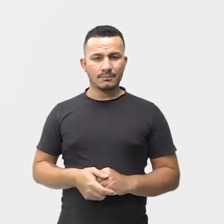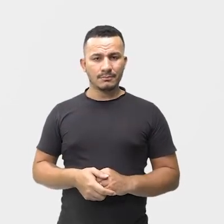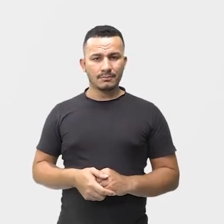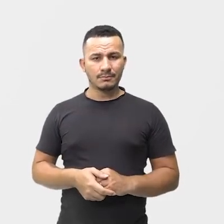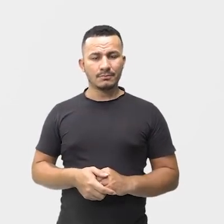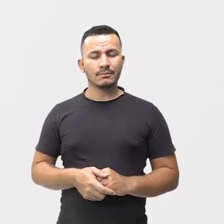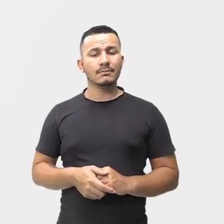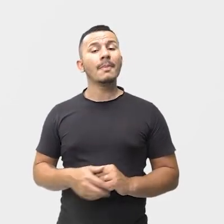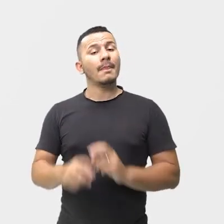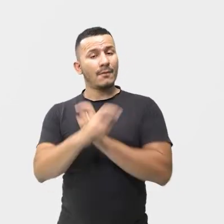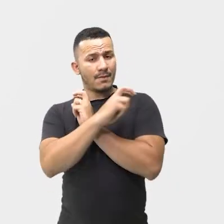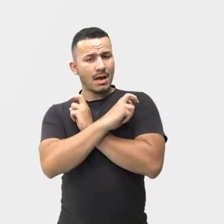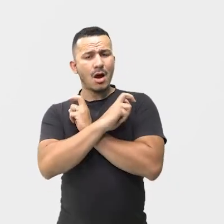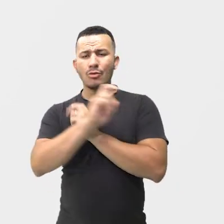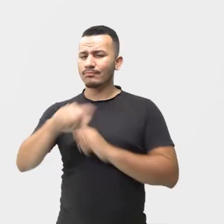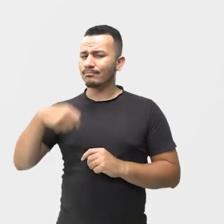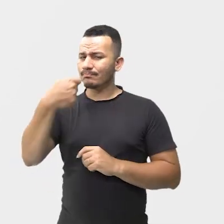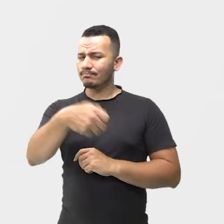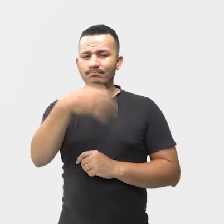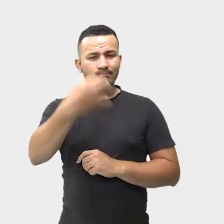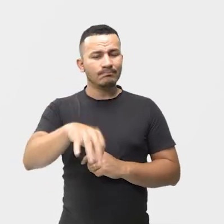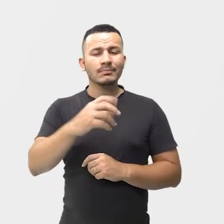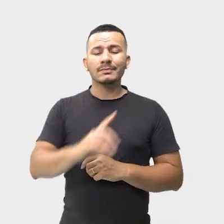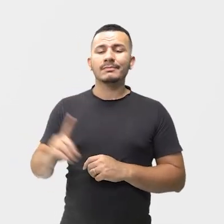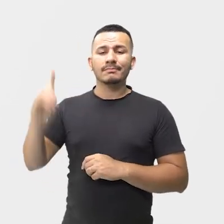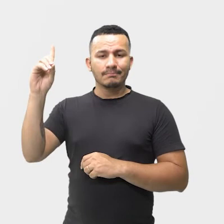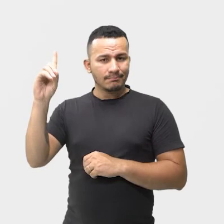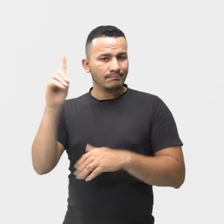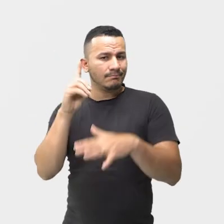O faraó era considerado como um deus vivo.